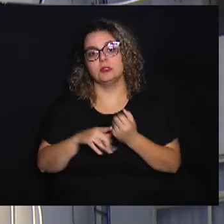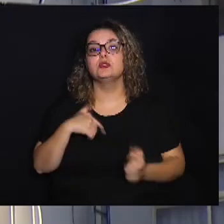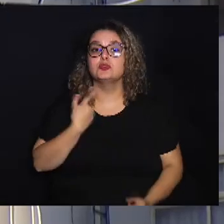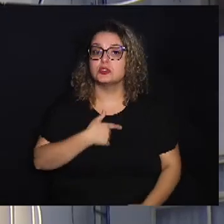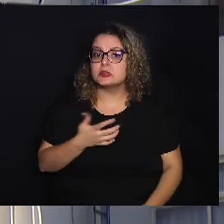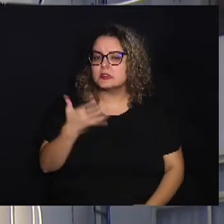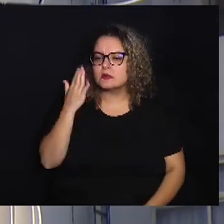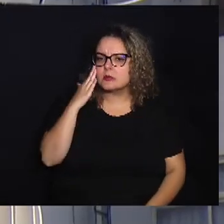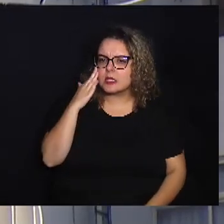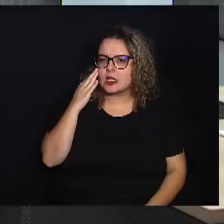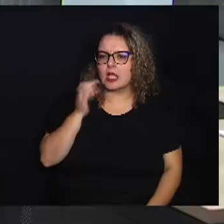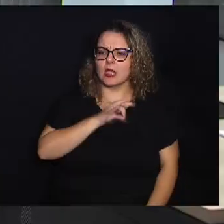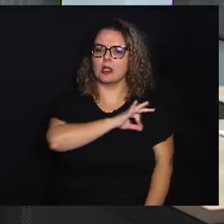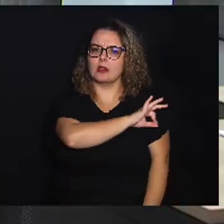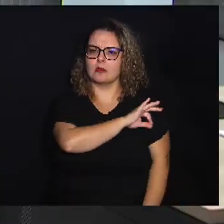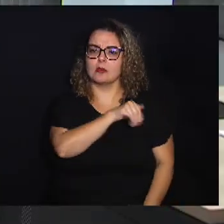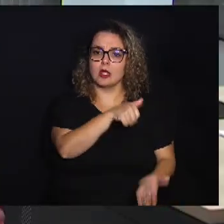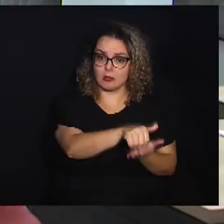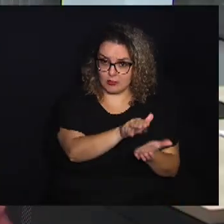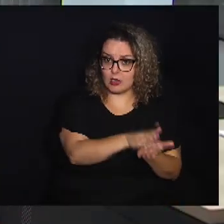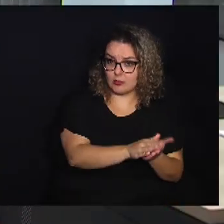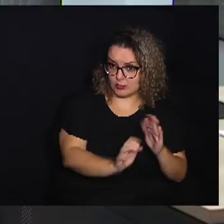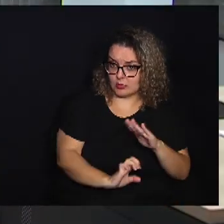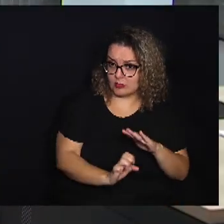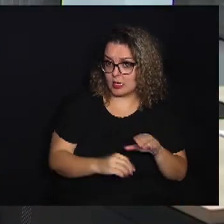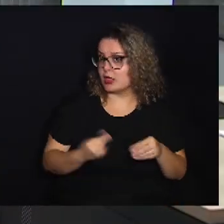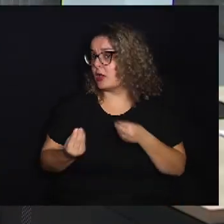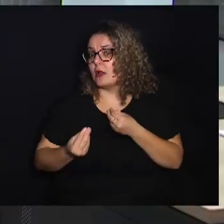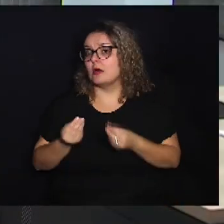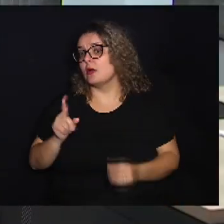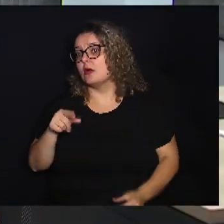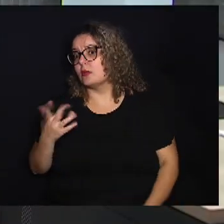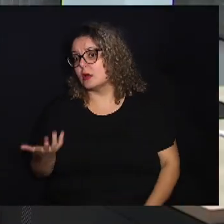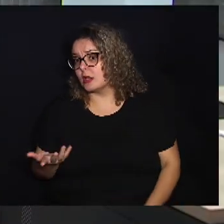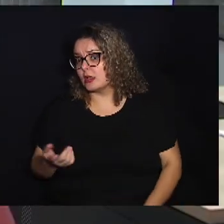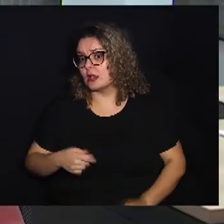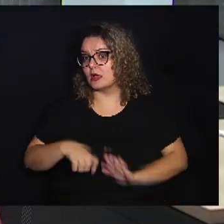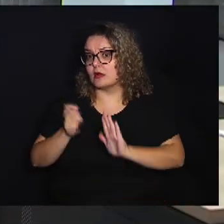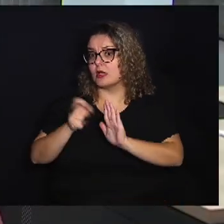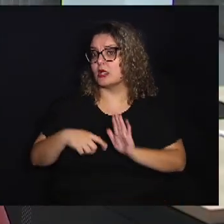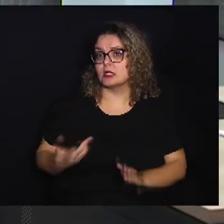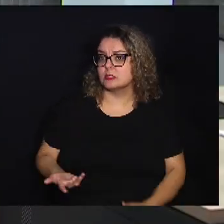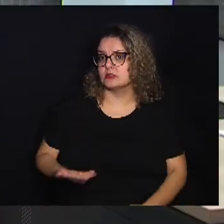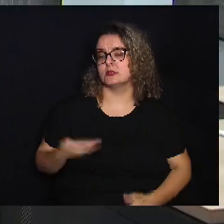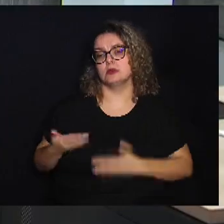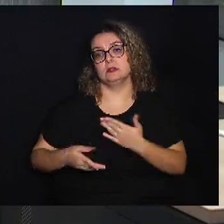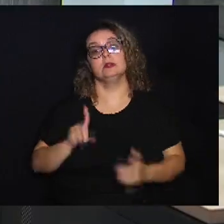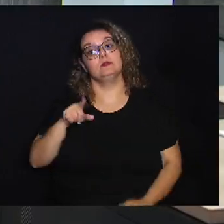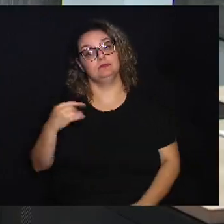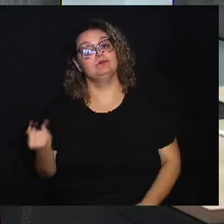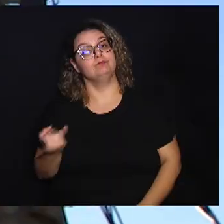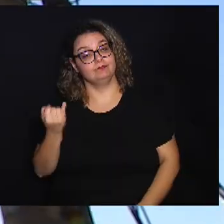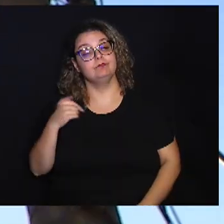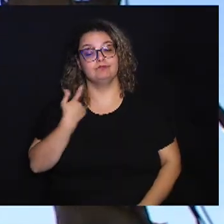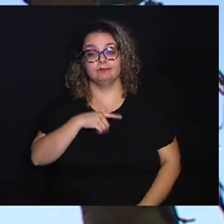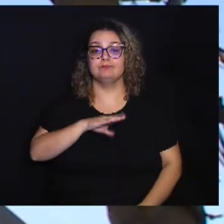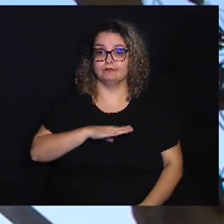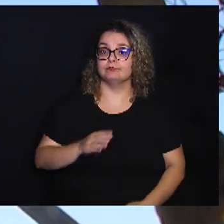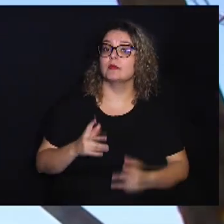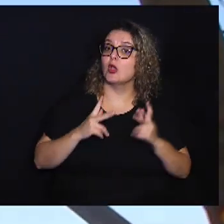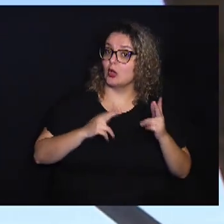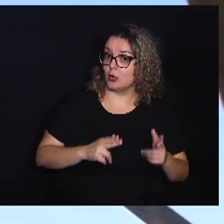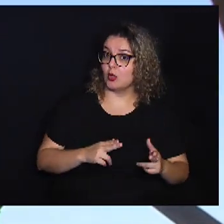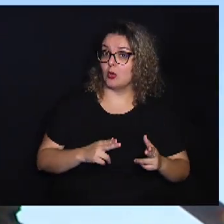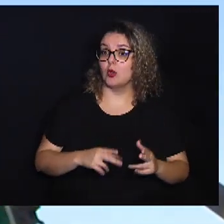saber se a prefeitura vai multar a empresa e como é que vai ficar a efetivação desse serviço tão necessário para a nossa cidade. De acordo